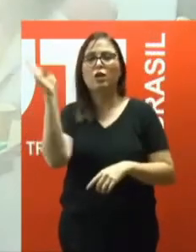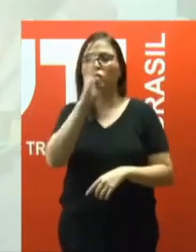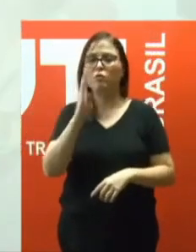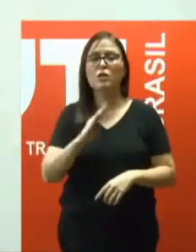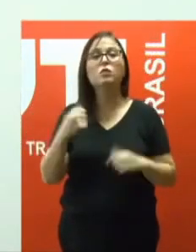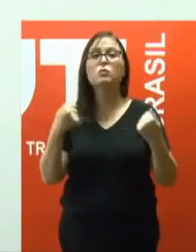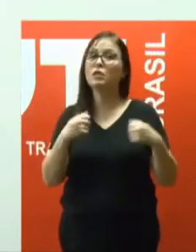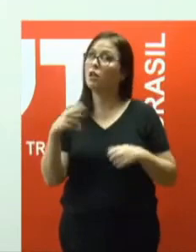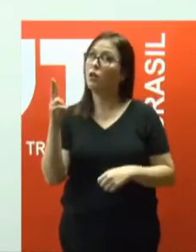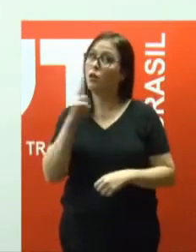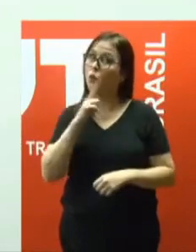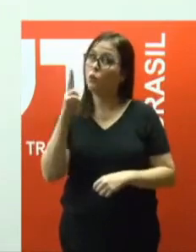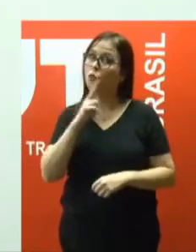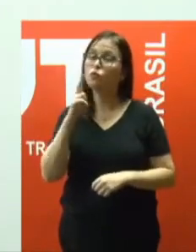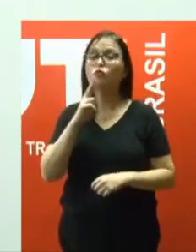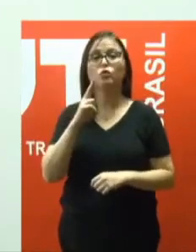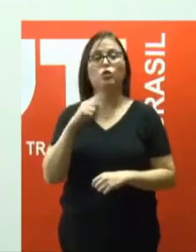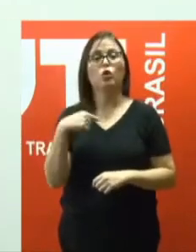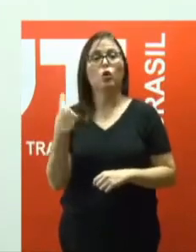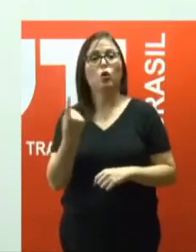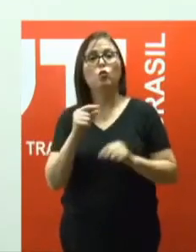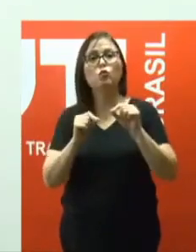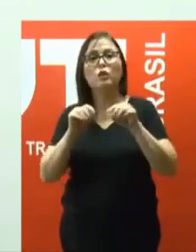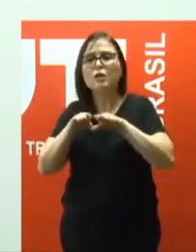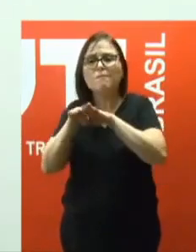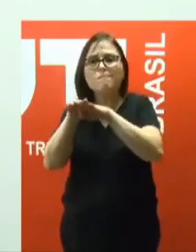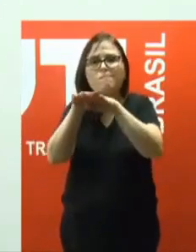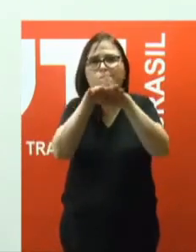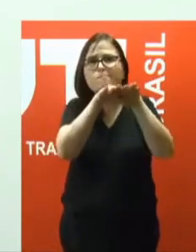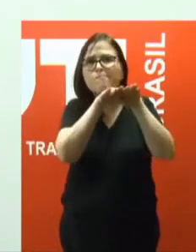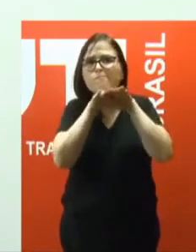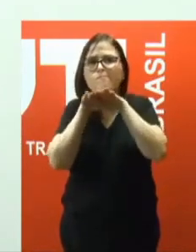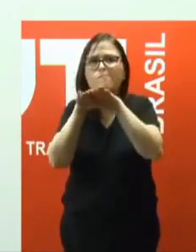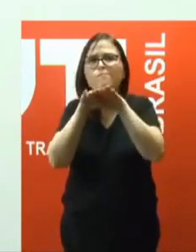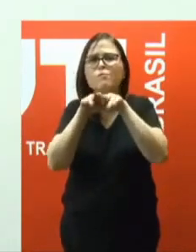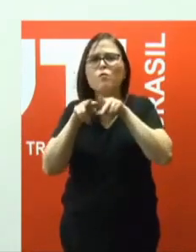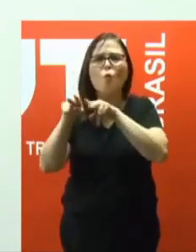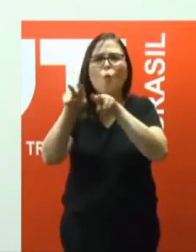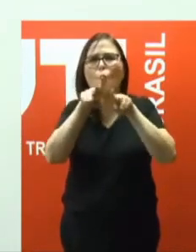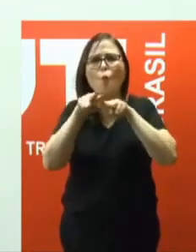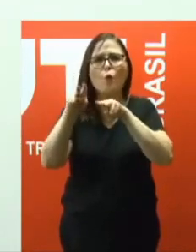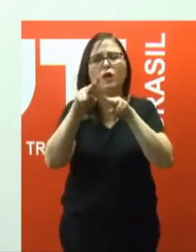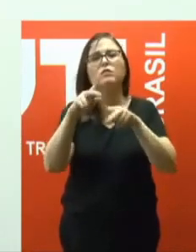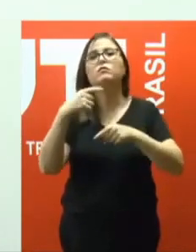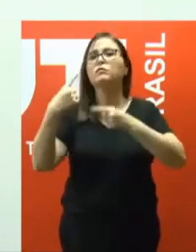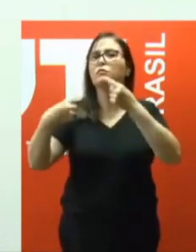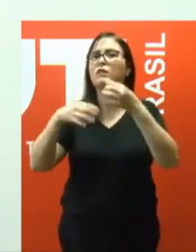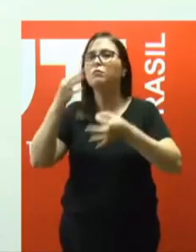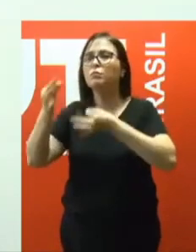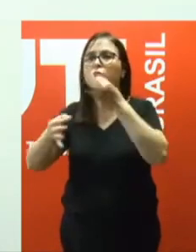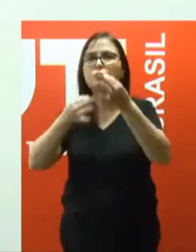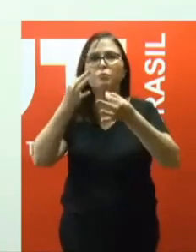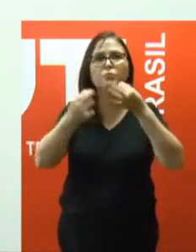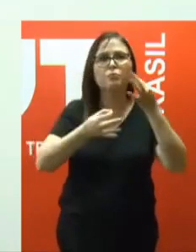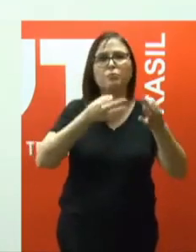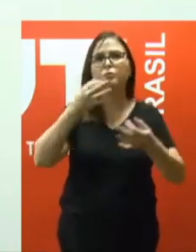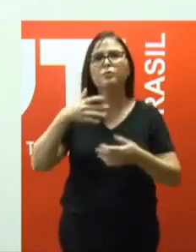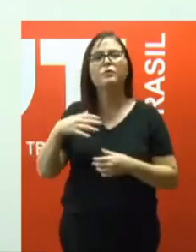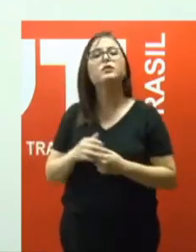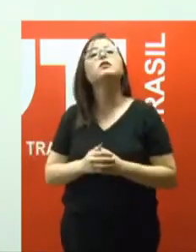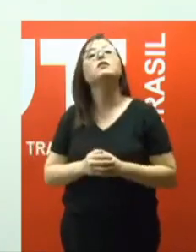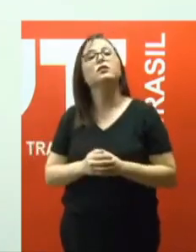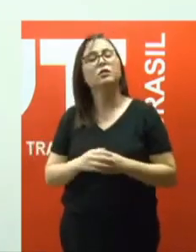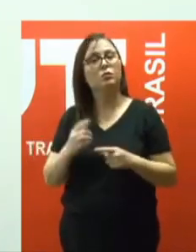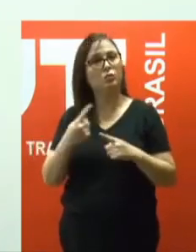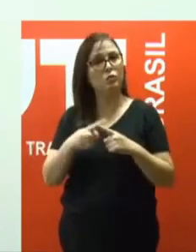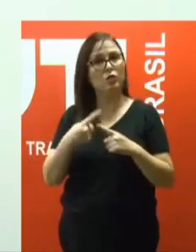urgente, a gente balizar o nosso discurso. Eu tenho te enchendo o saco muito. Eu acho que hoje